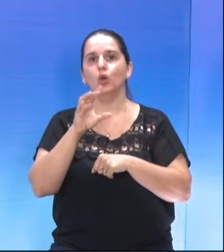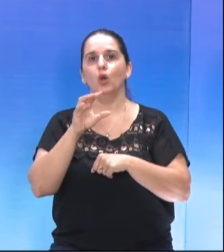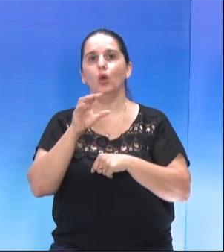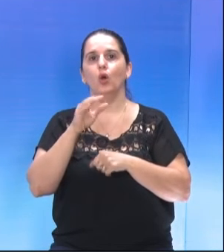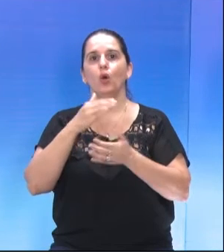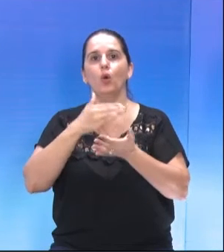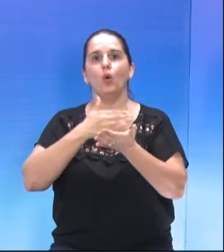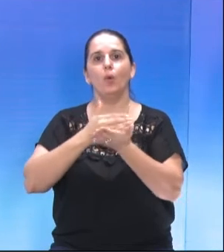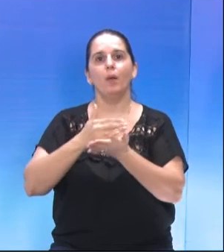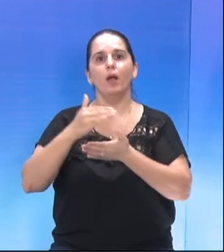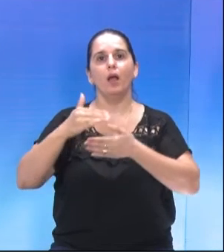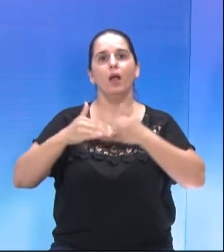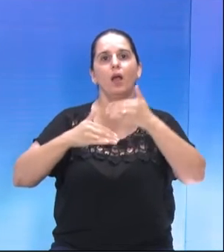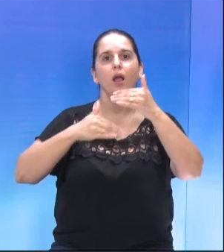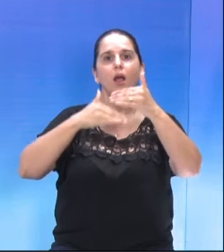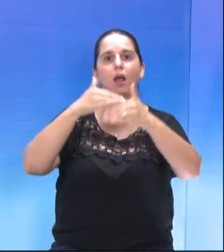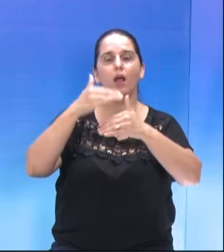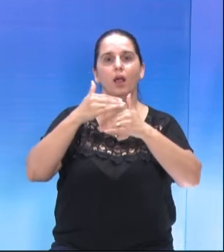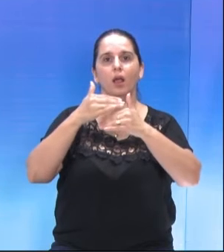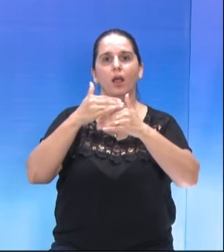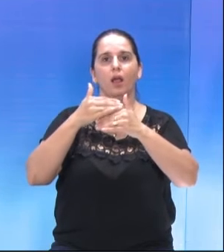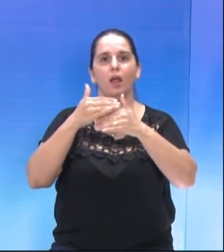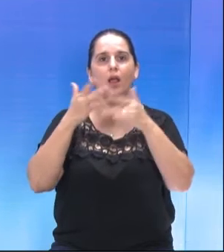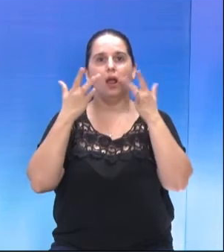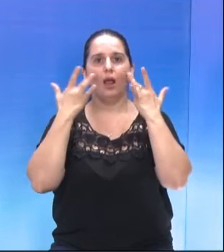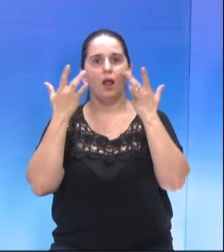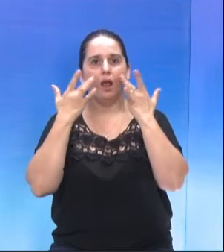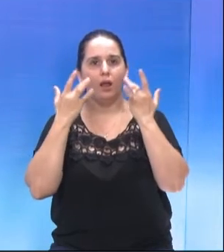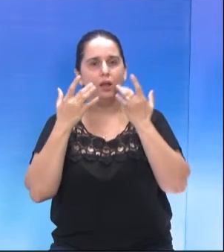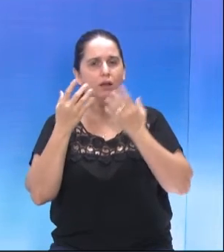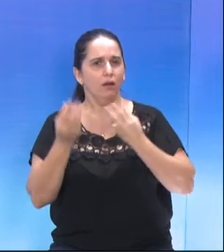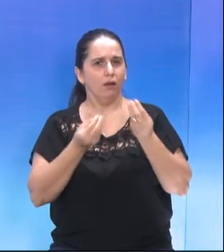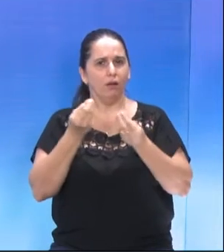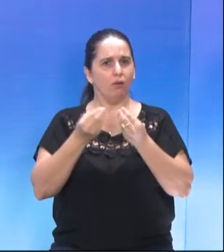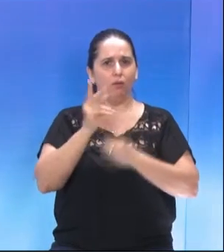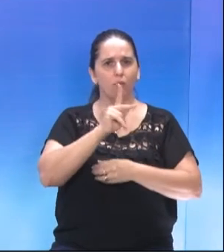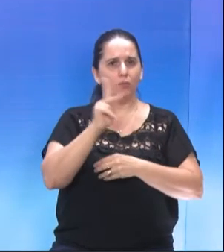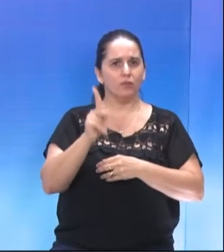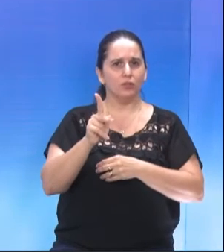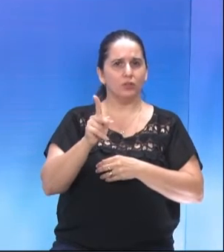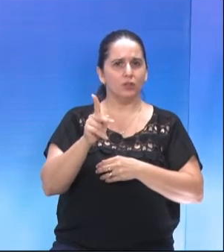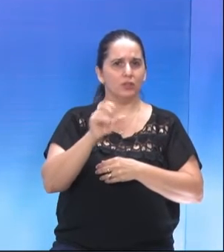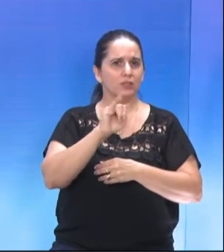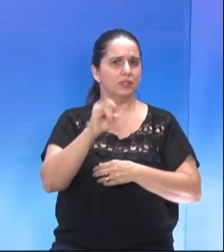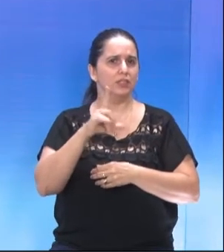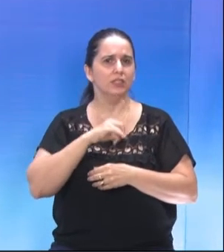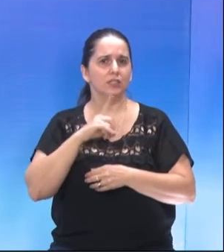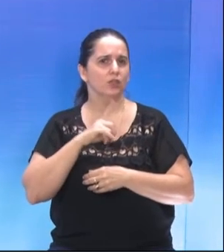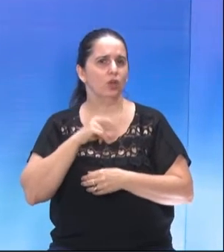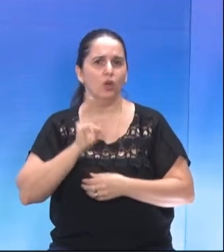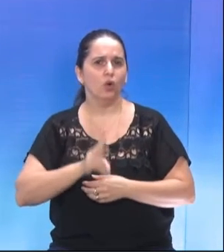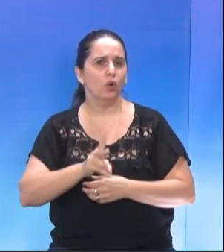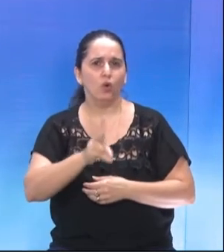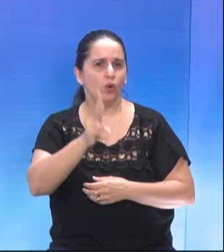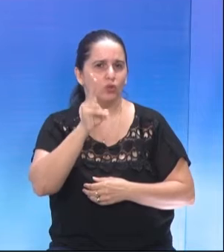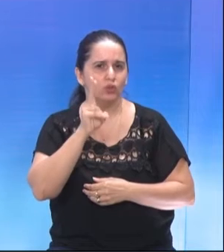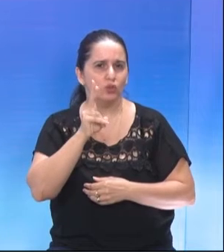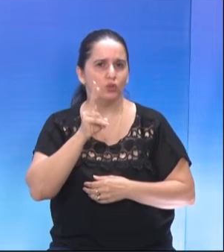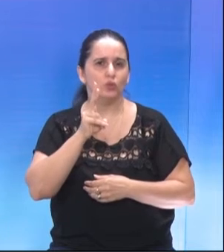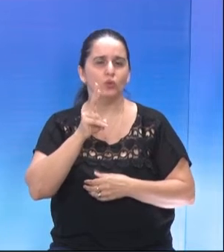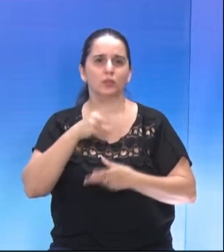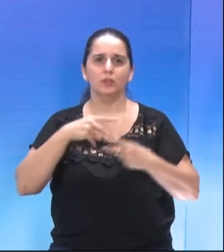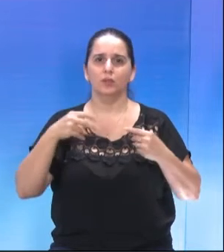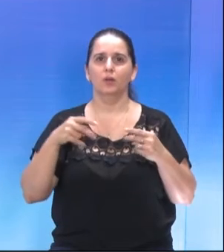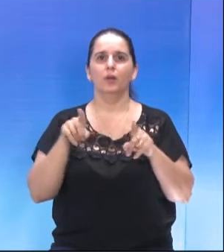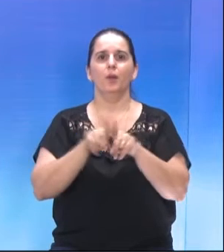formando, enquanto está produzindo essa arte. Ai, prof, como que nós vamos saber que essa obra ainda existe ou se existiu? Justamente